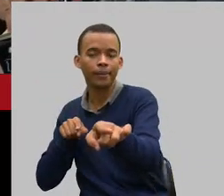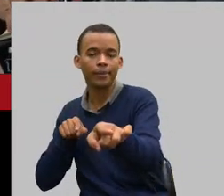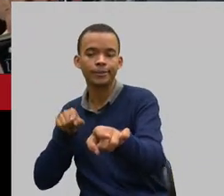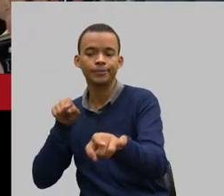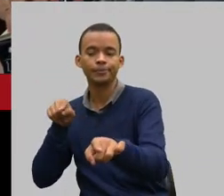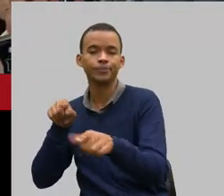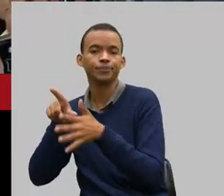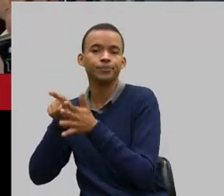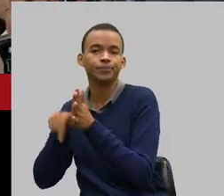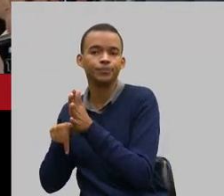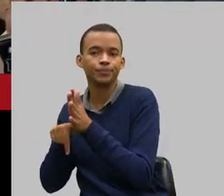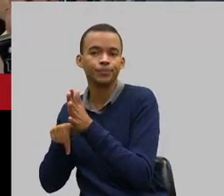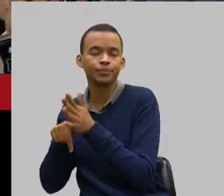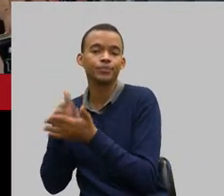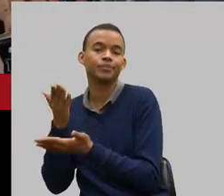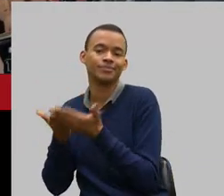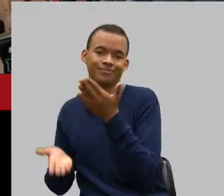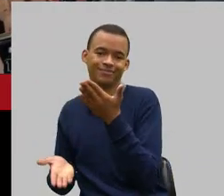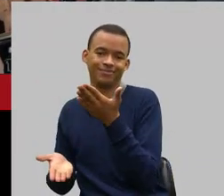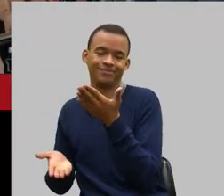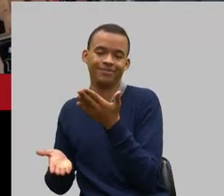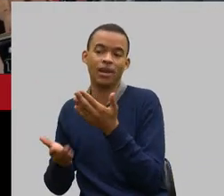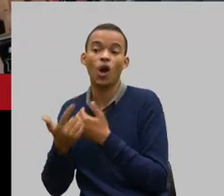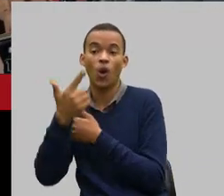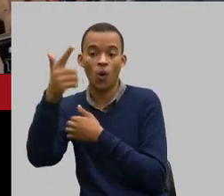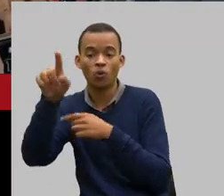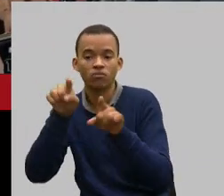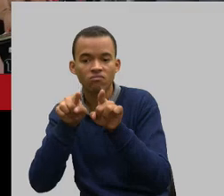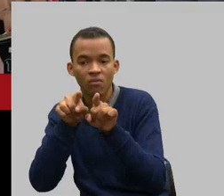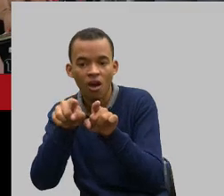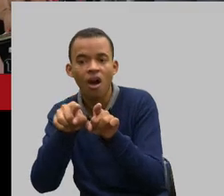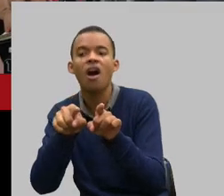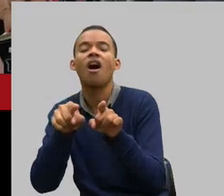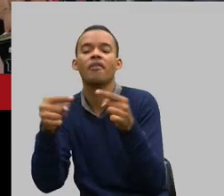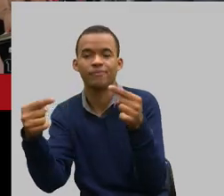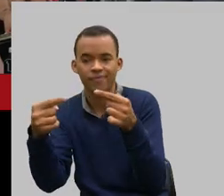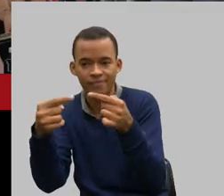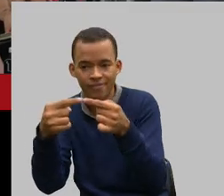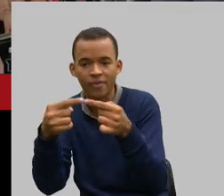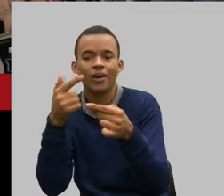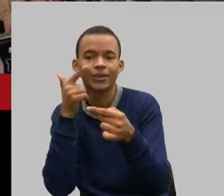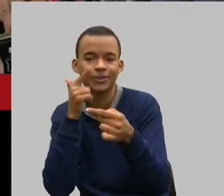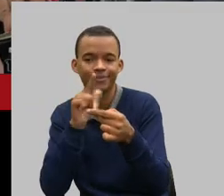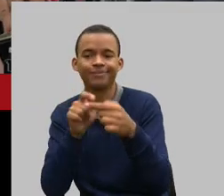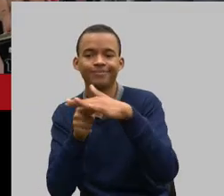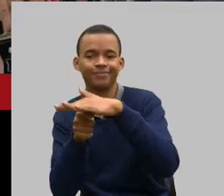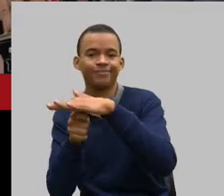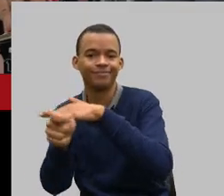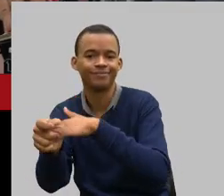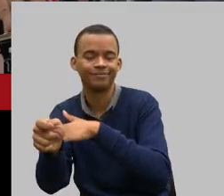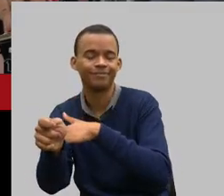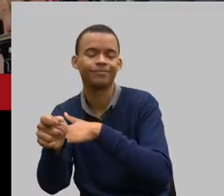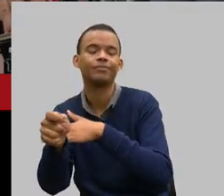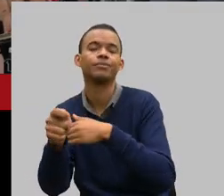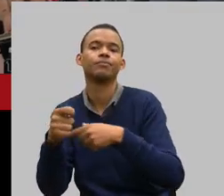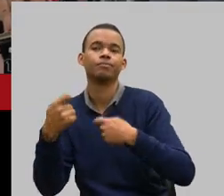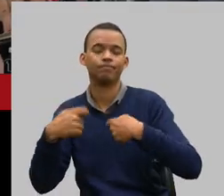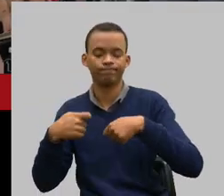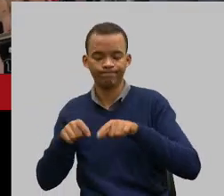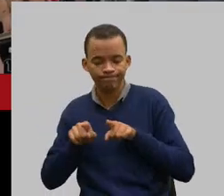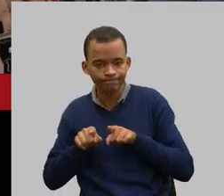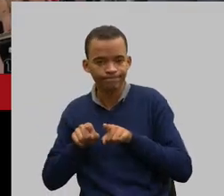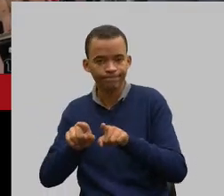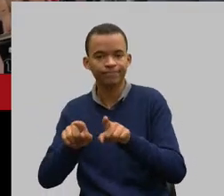tem um alinhamento maior com a liberdade Econômica né E nós temos